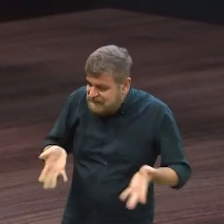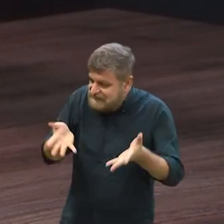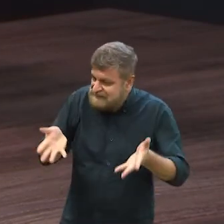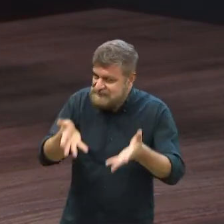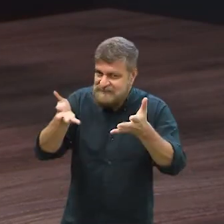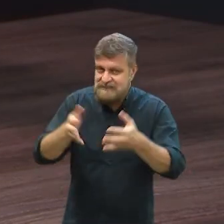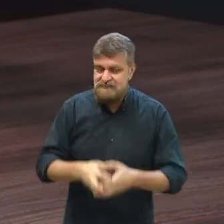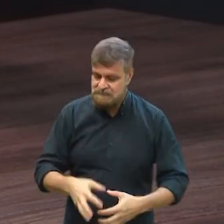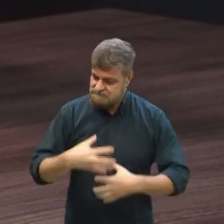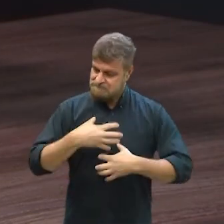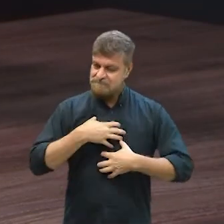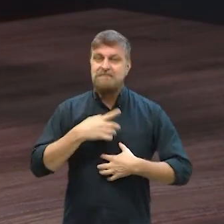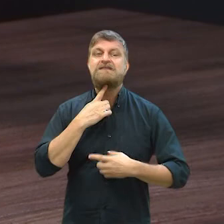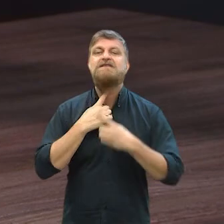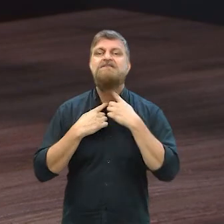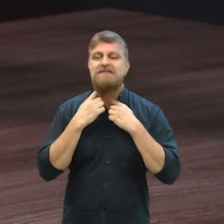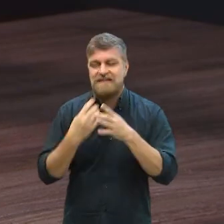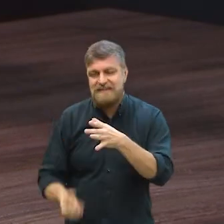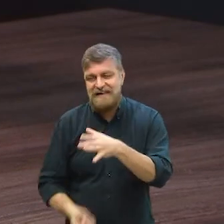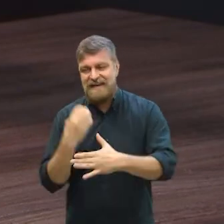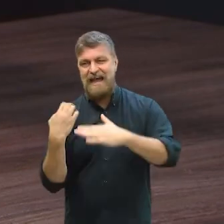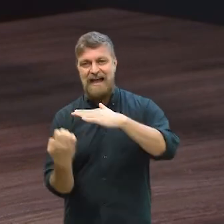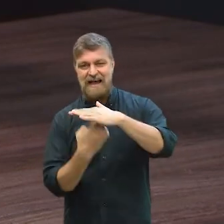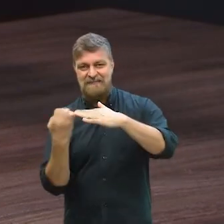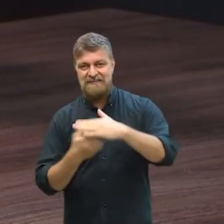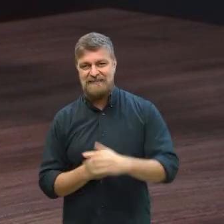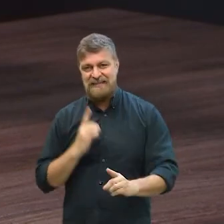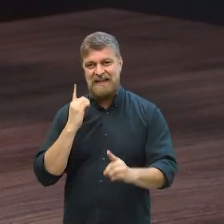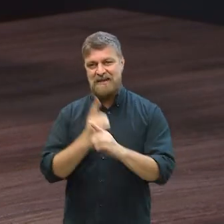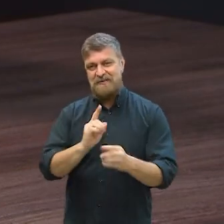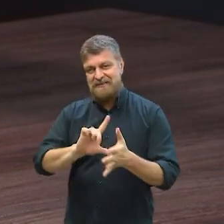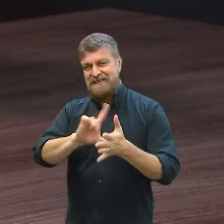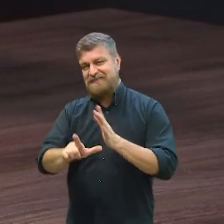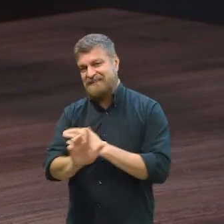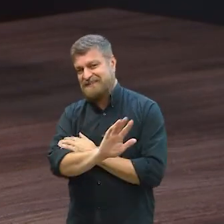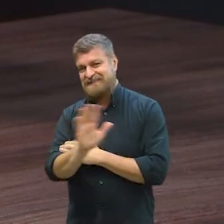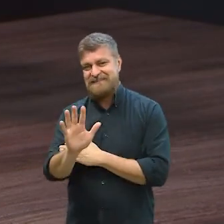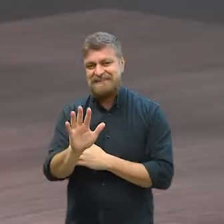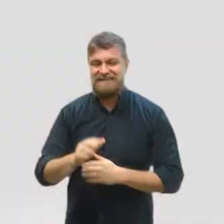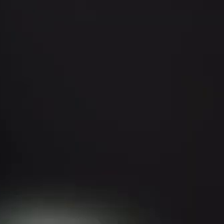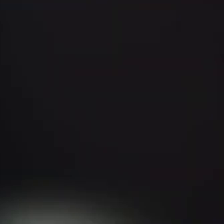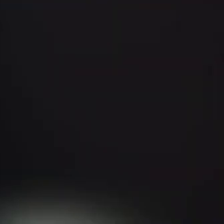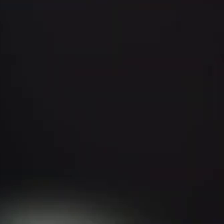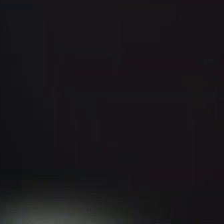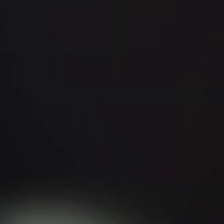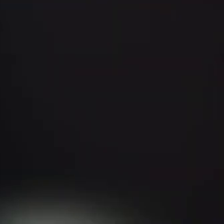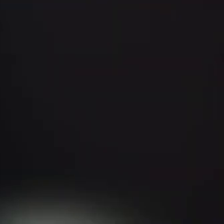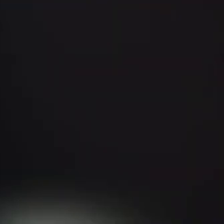incentivar e inspirar você que quer empreender. Até um próximo programa.